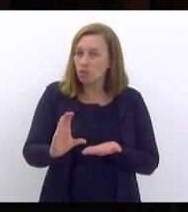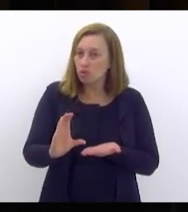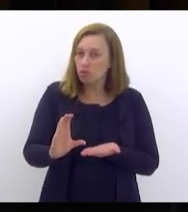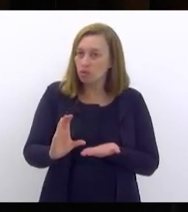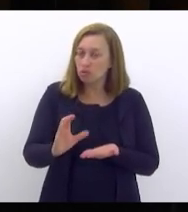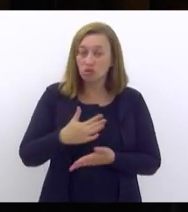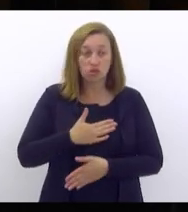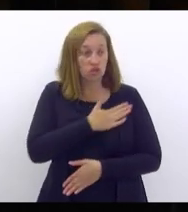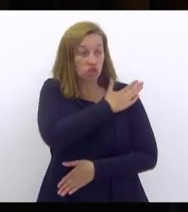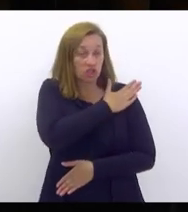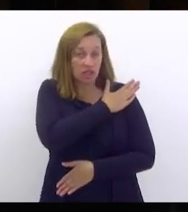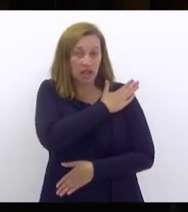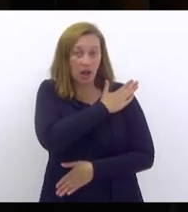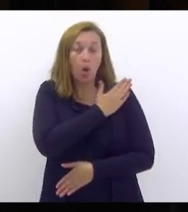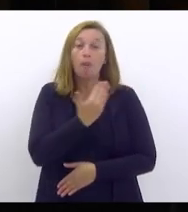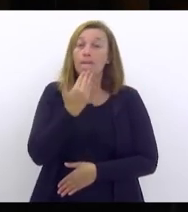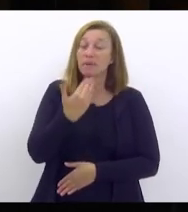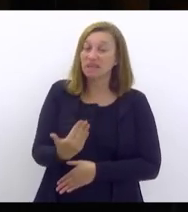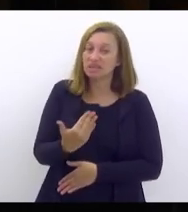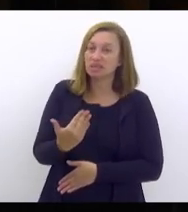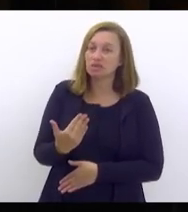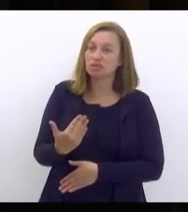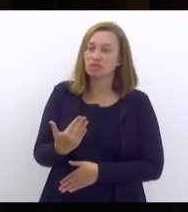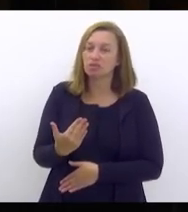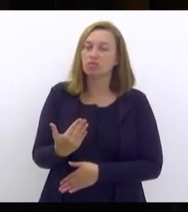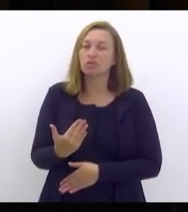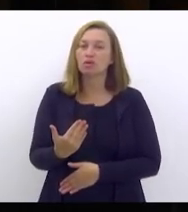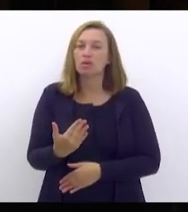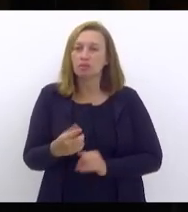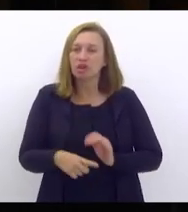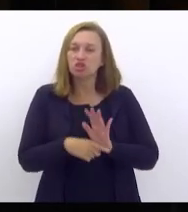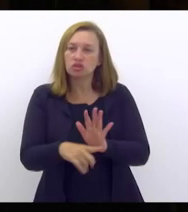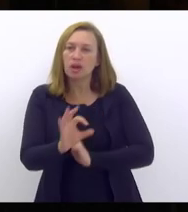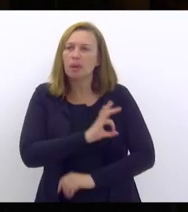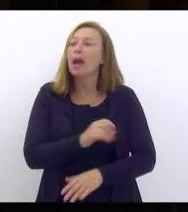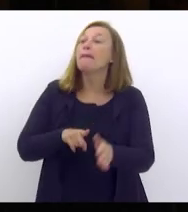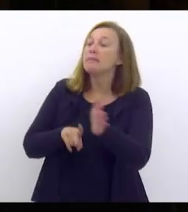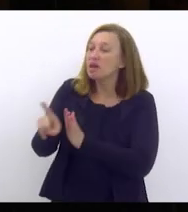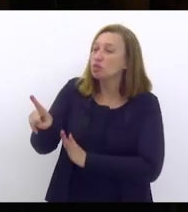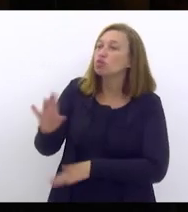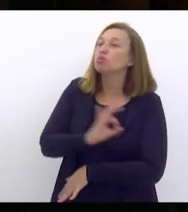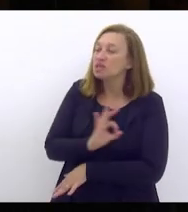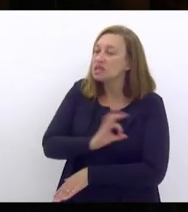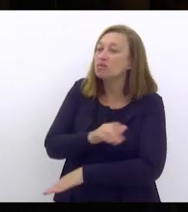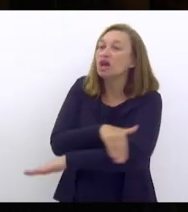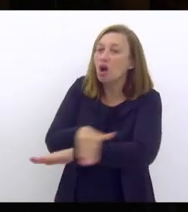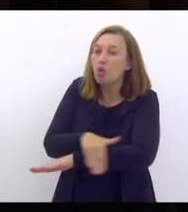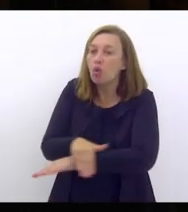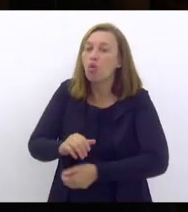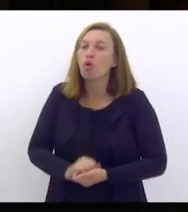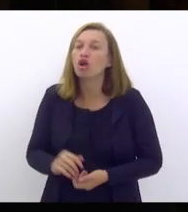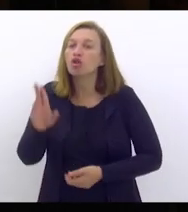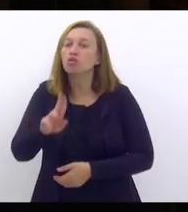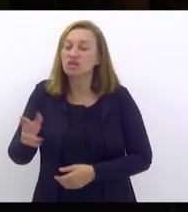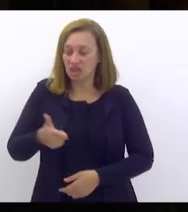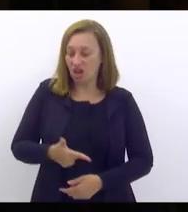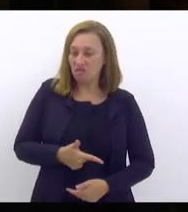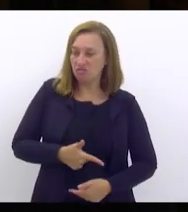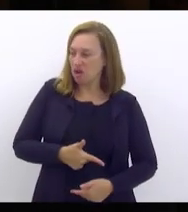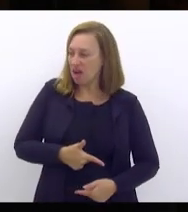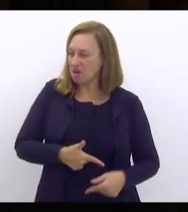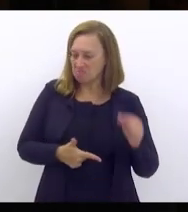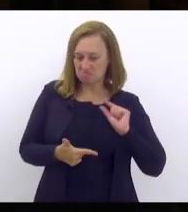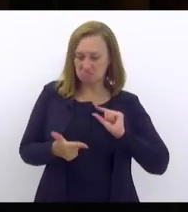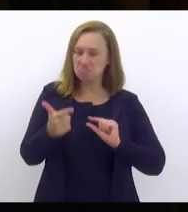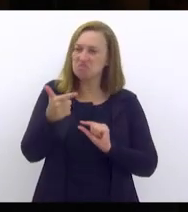general Braga Neto equipou a polícia. Pergunta para um policial na rua aí. Usavam uma pistola que muitas das